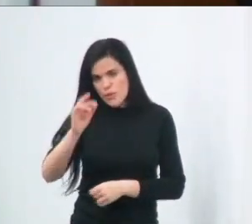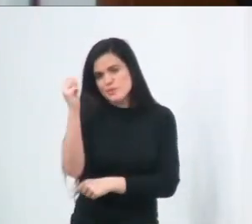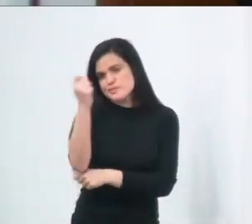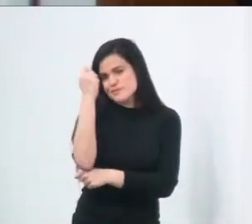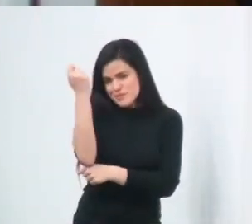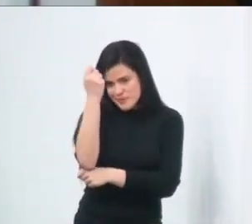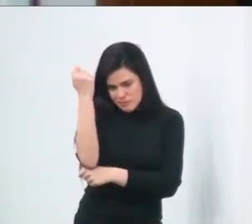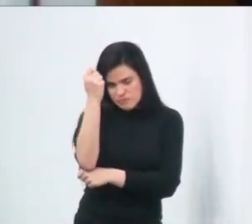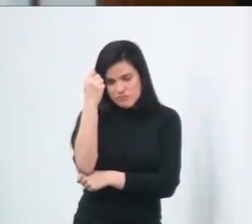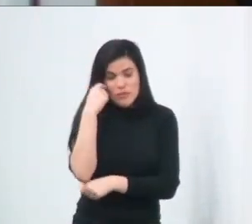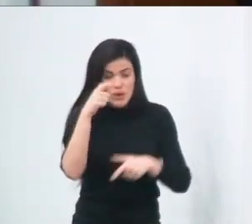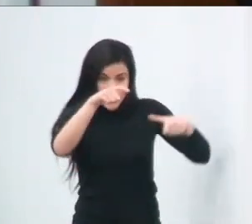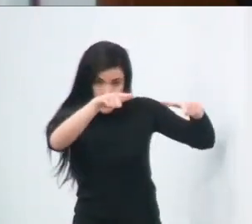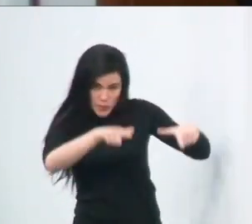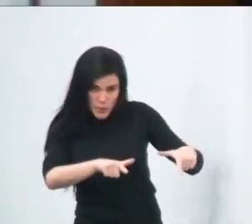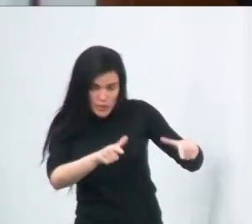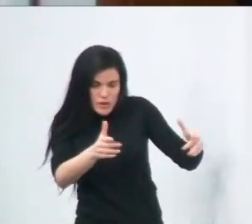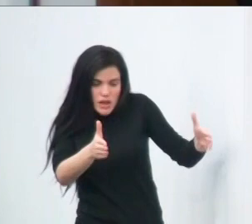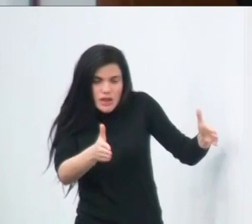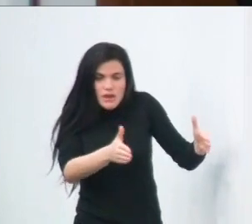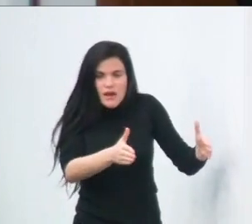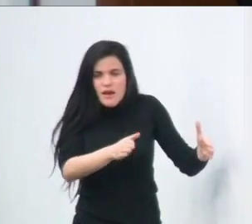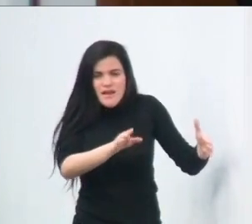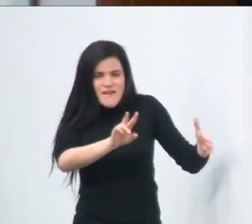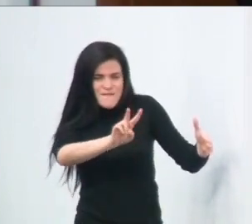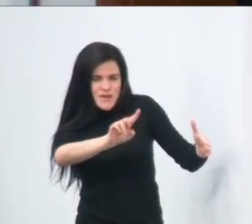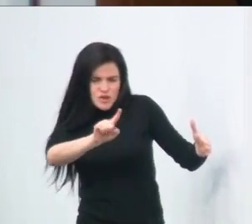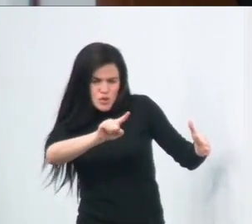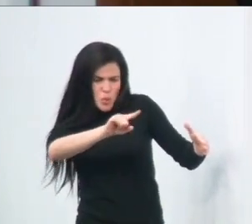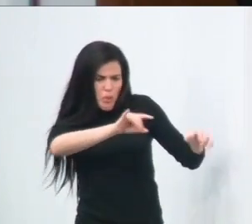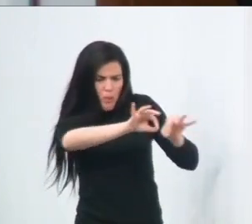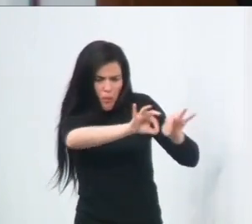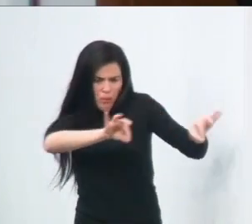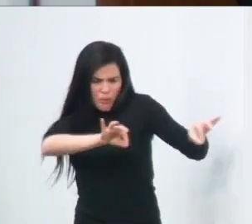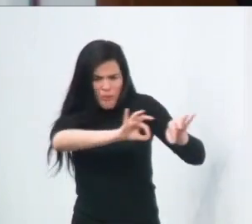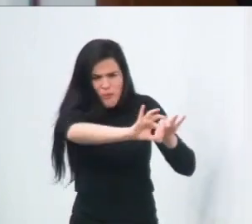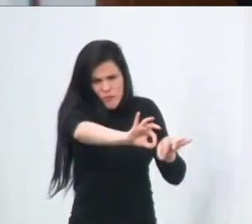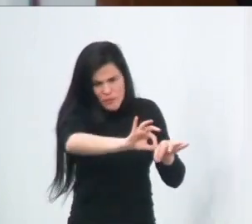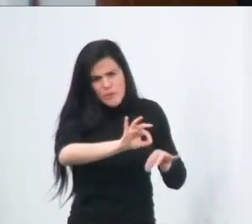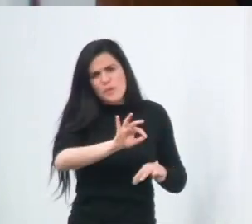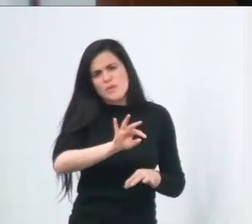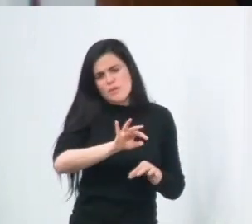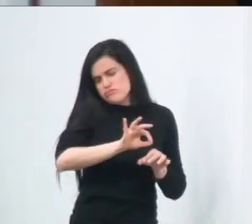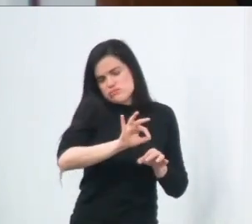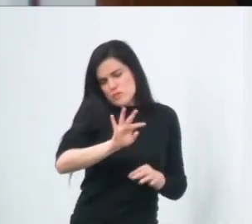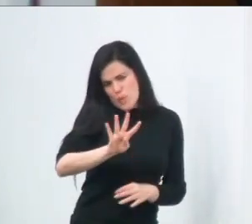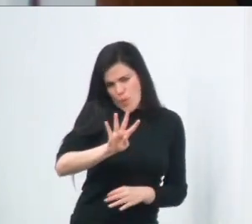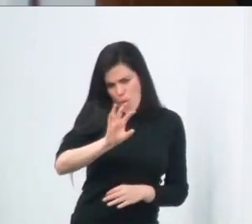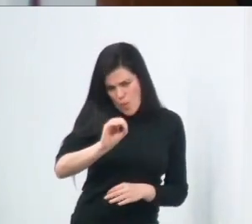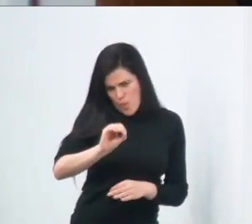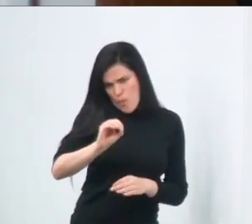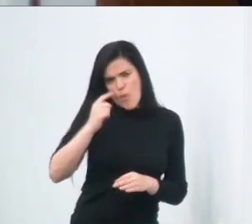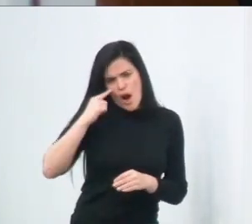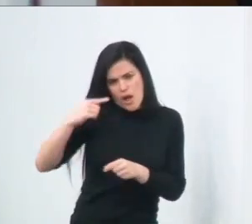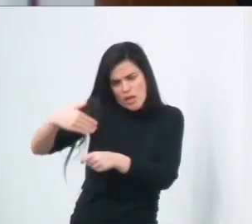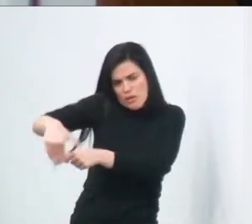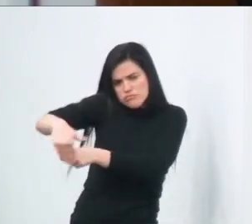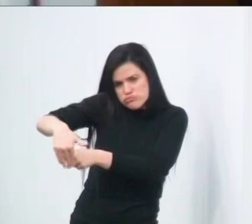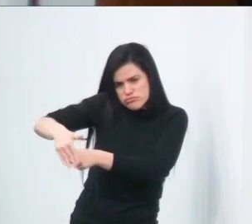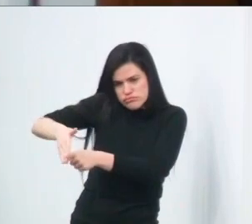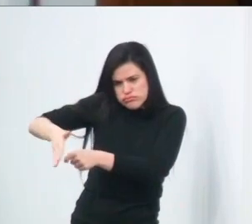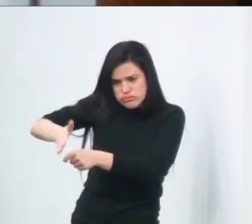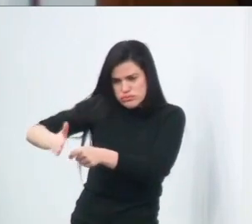aquela parte do terreno, se não me engano, é 21 por 40, que pega aquela parte ali da esquina que faz a divisa